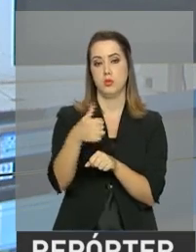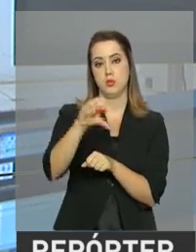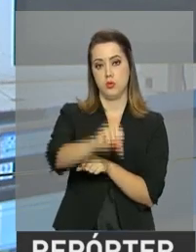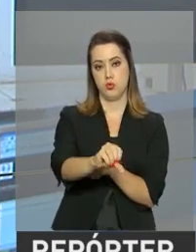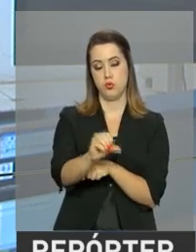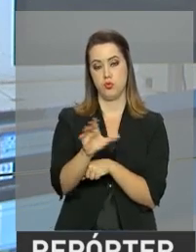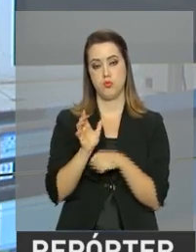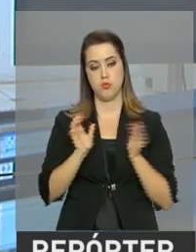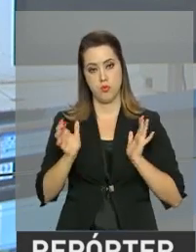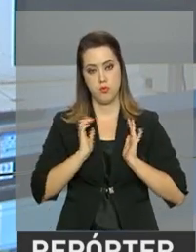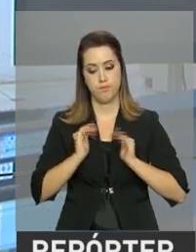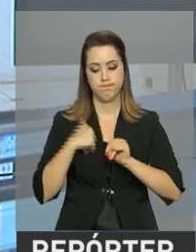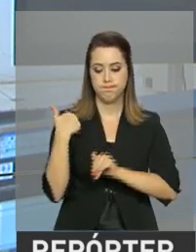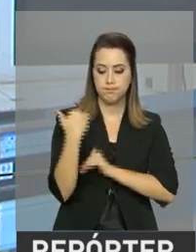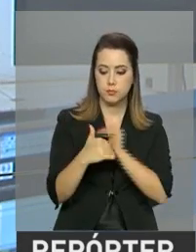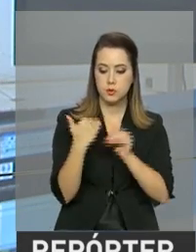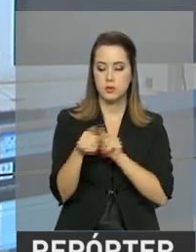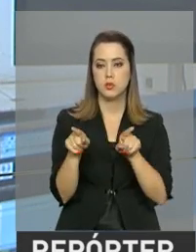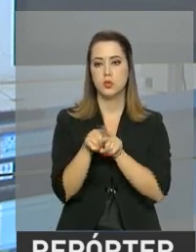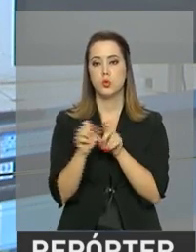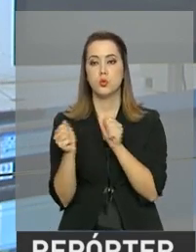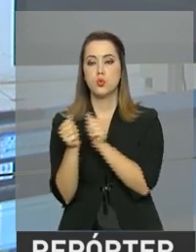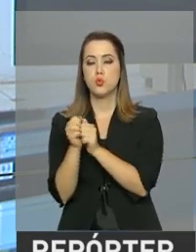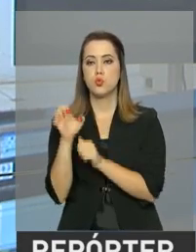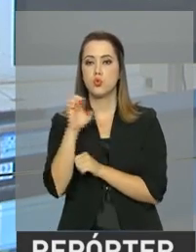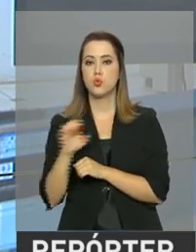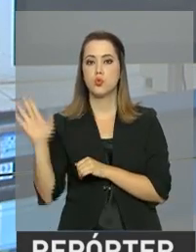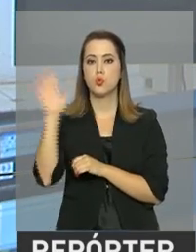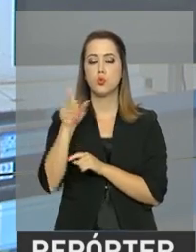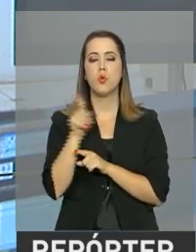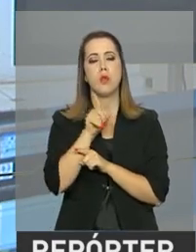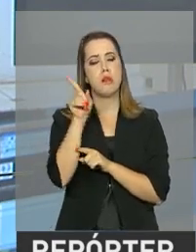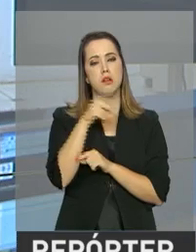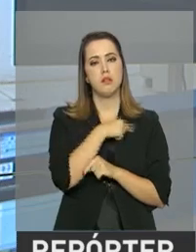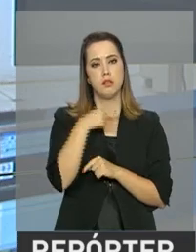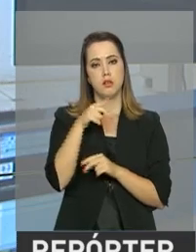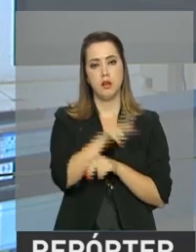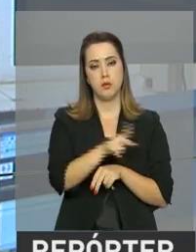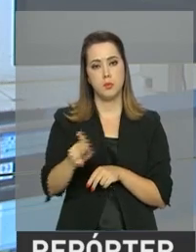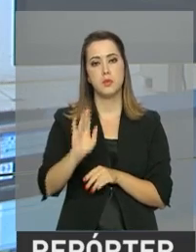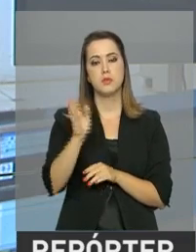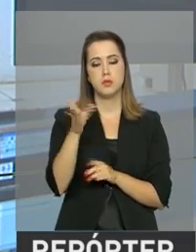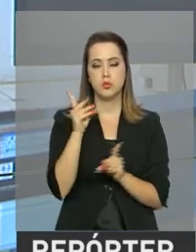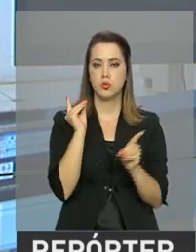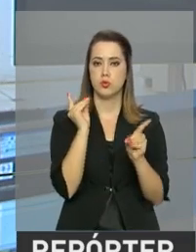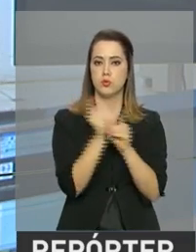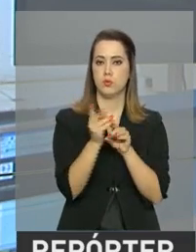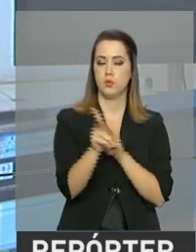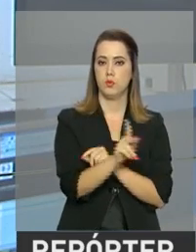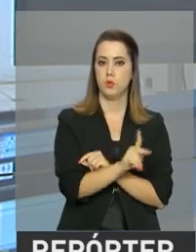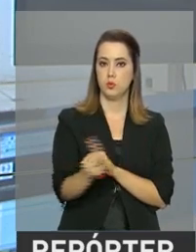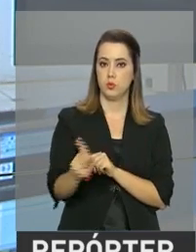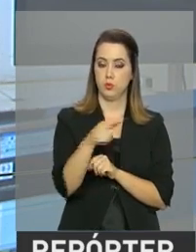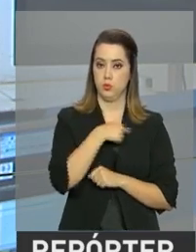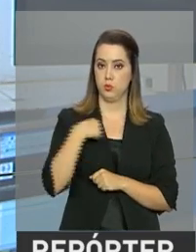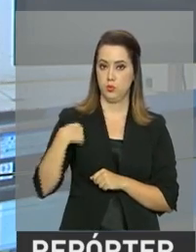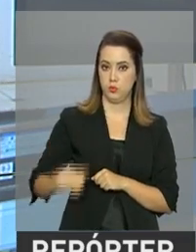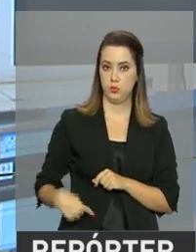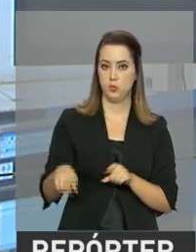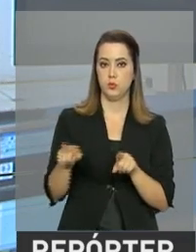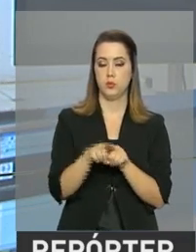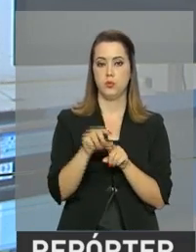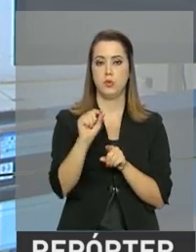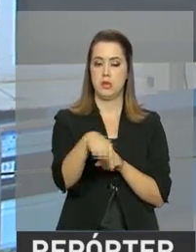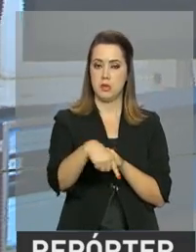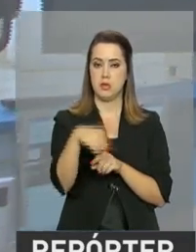ele já participou de um encontro com o presidente chinês Xi Jinping e com empresários brasileiros e chineses. Neste fim de semana, a agenda do presidente